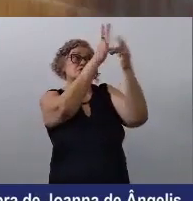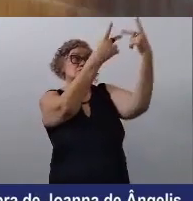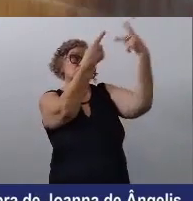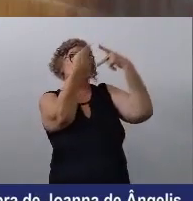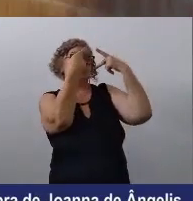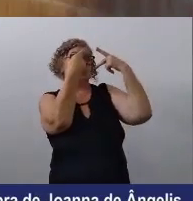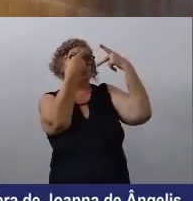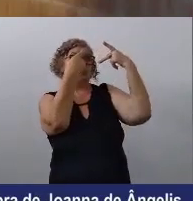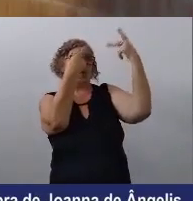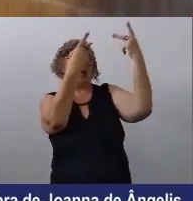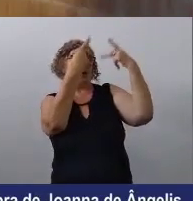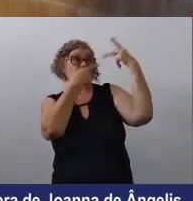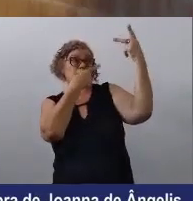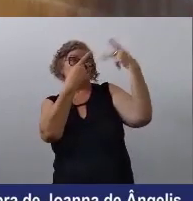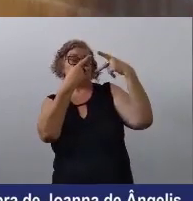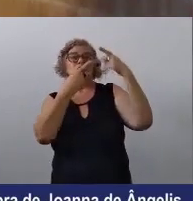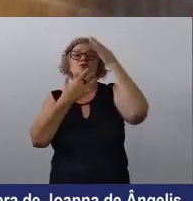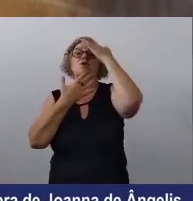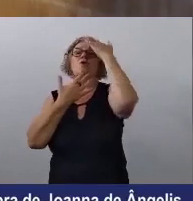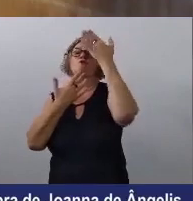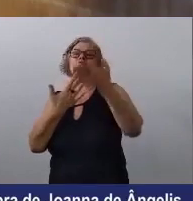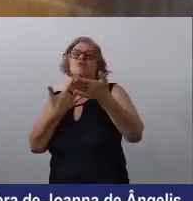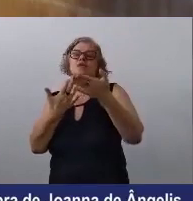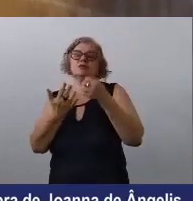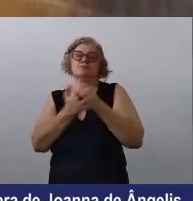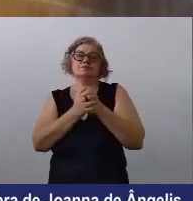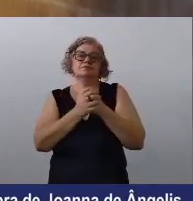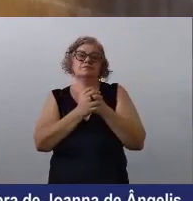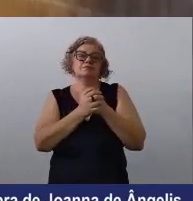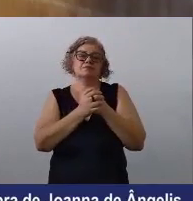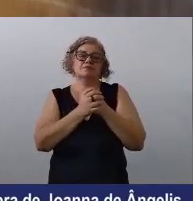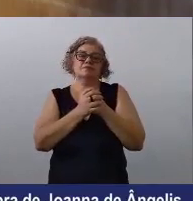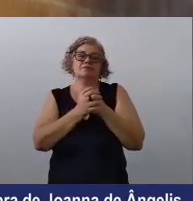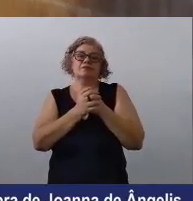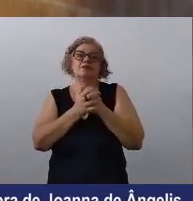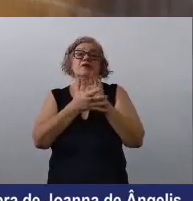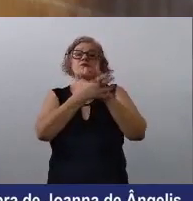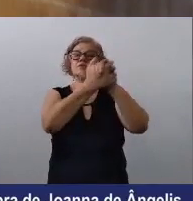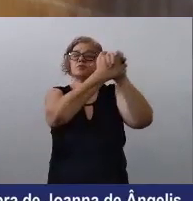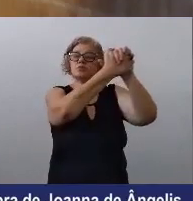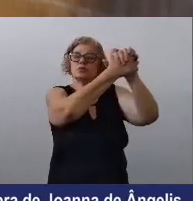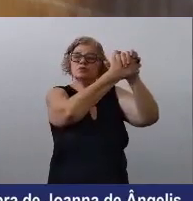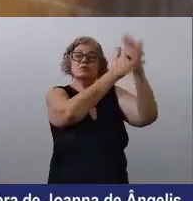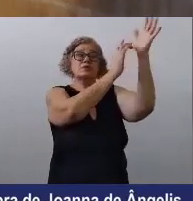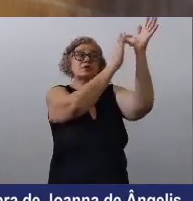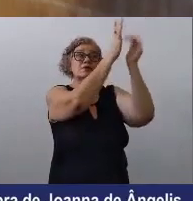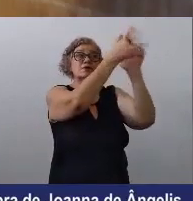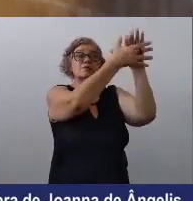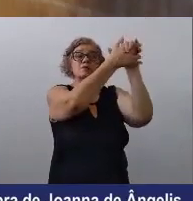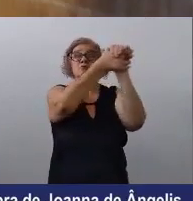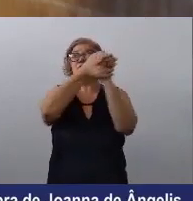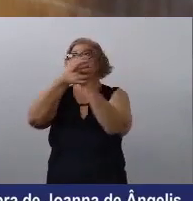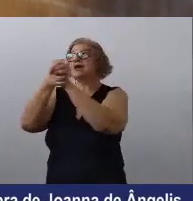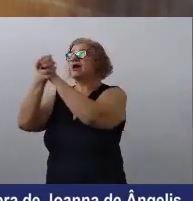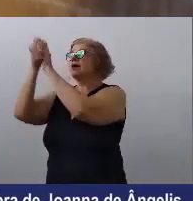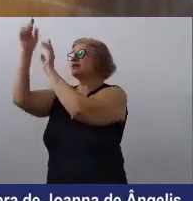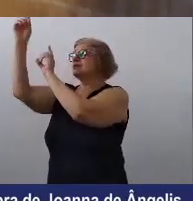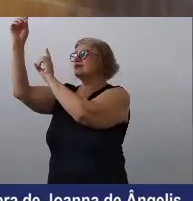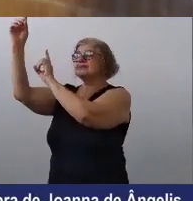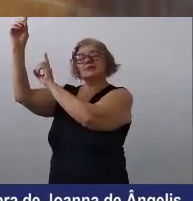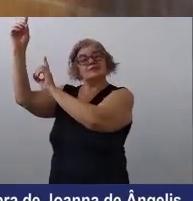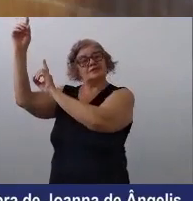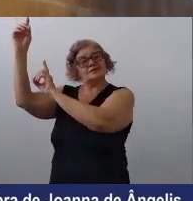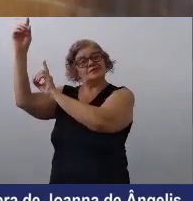diz: confia, estarei sempre contigo. E de mãos dadas com Jesus, vamos chegando até Deus